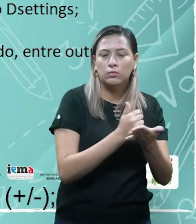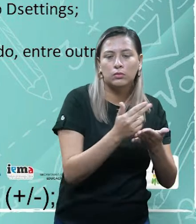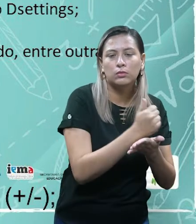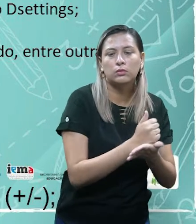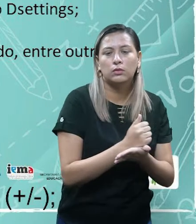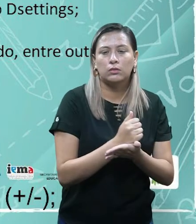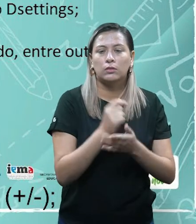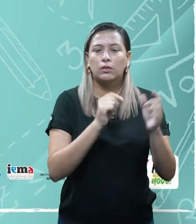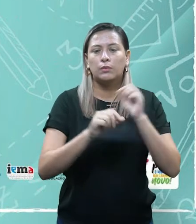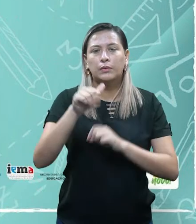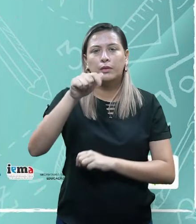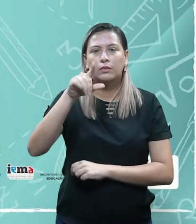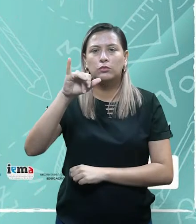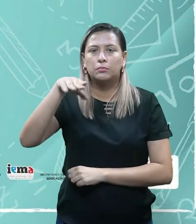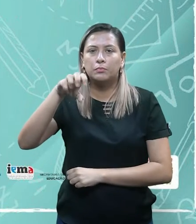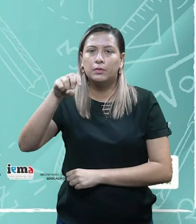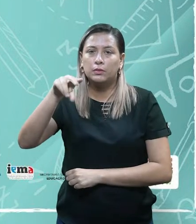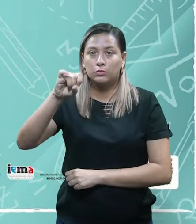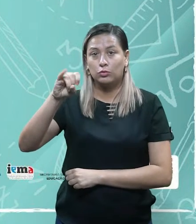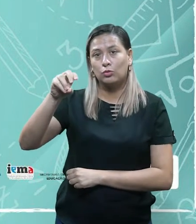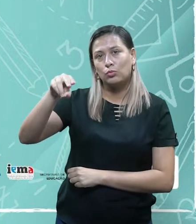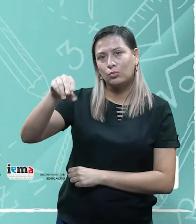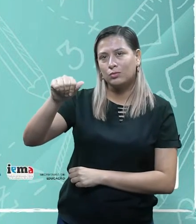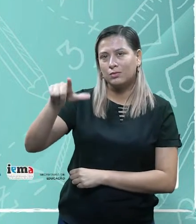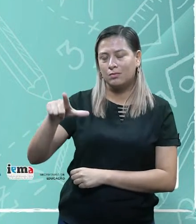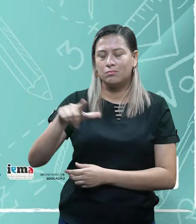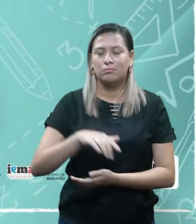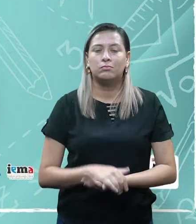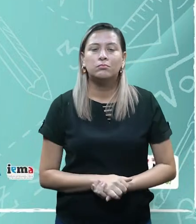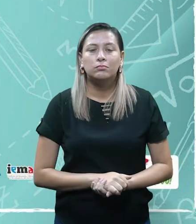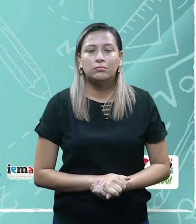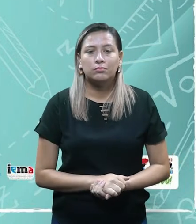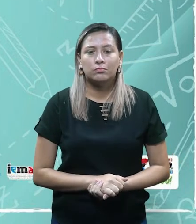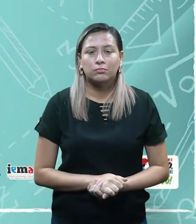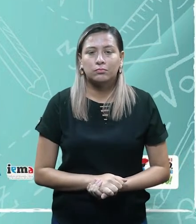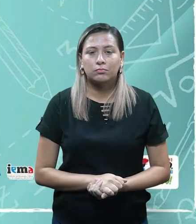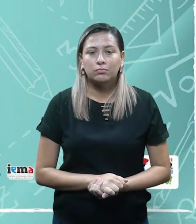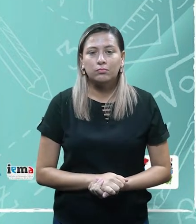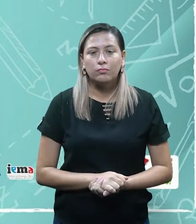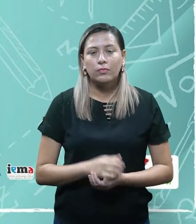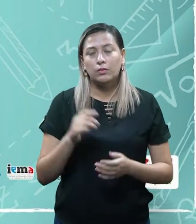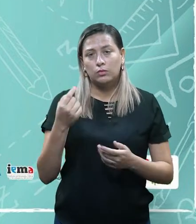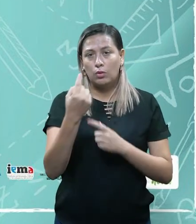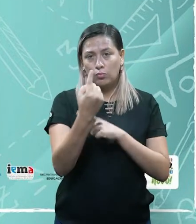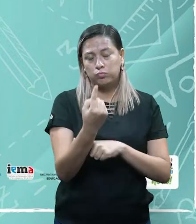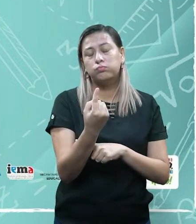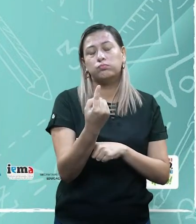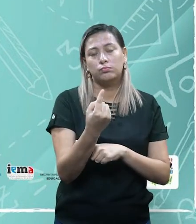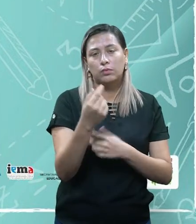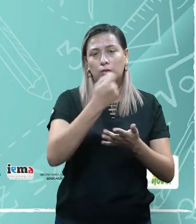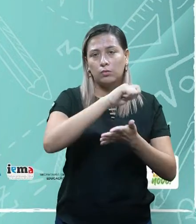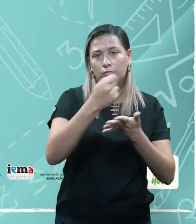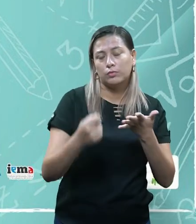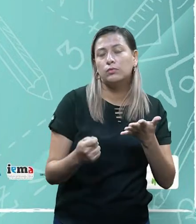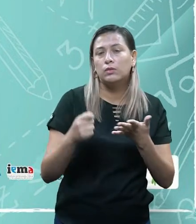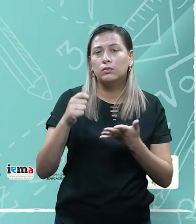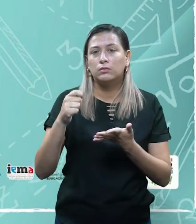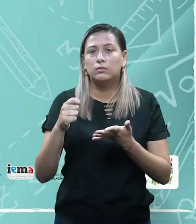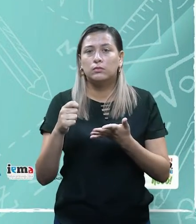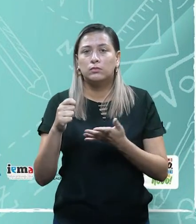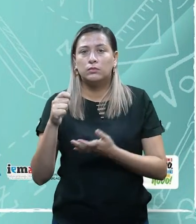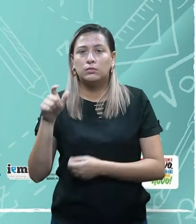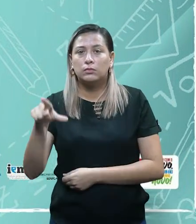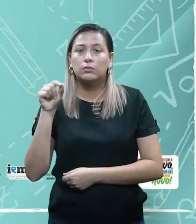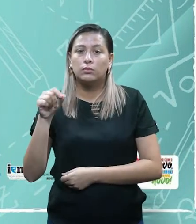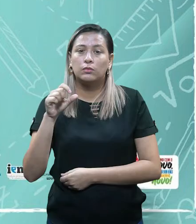escala definida, tá? Você só vai configurar uma escala definida quando você for de fato